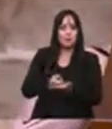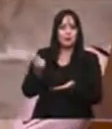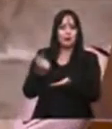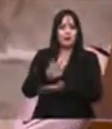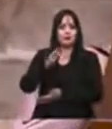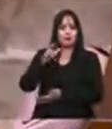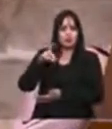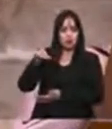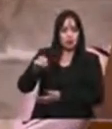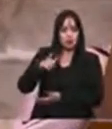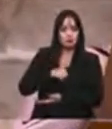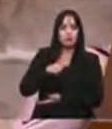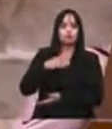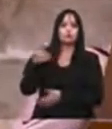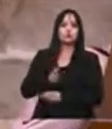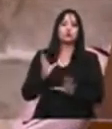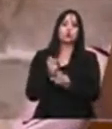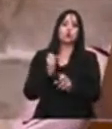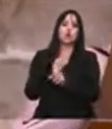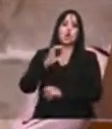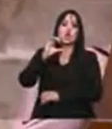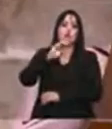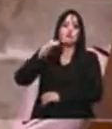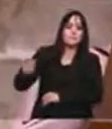por intermédio de Bergamaschi, o total de R$